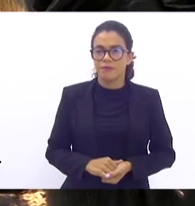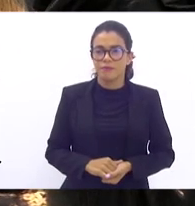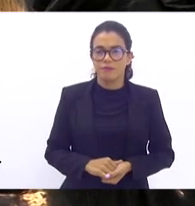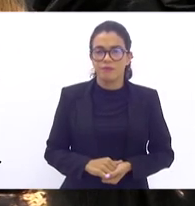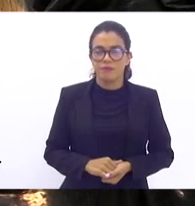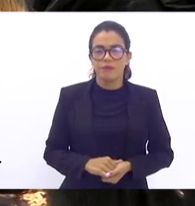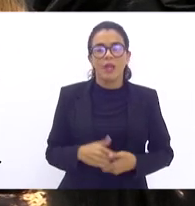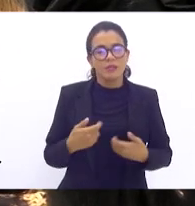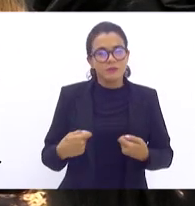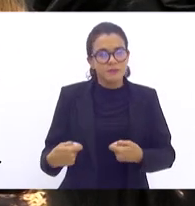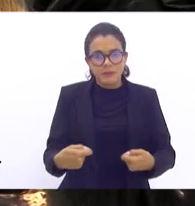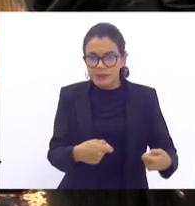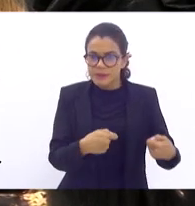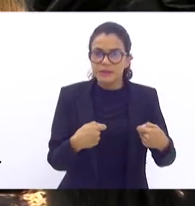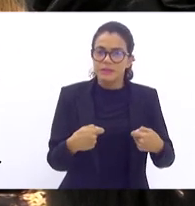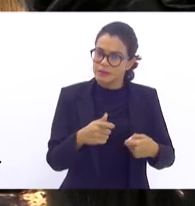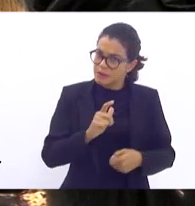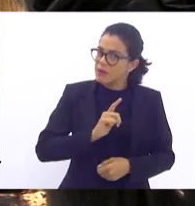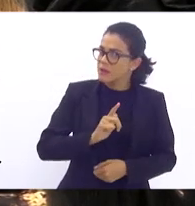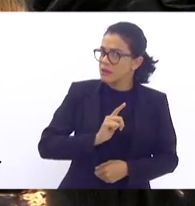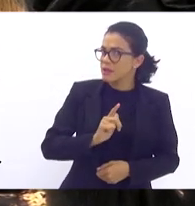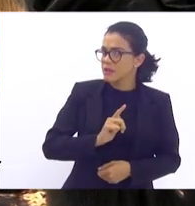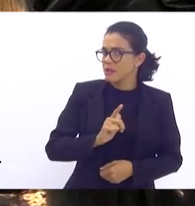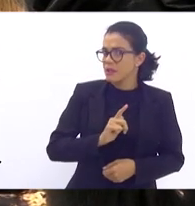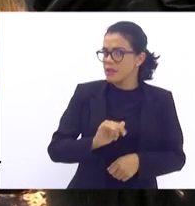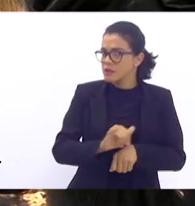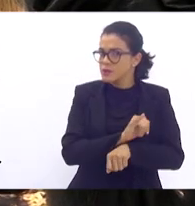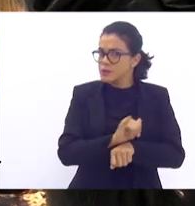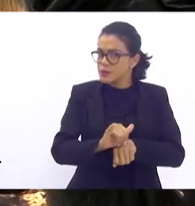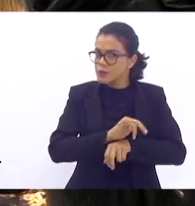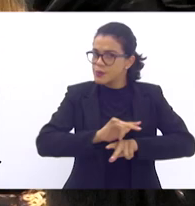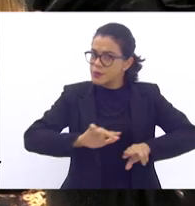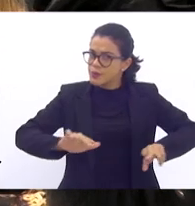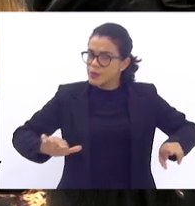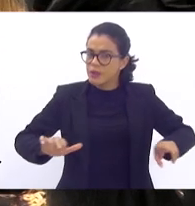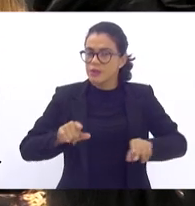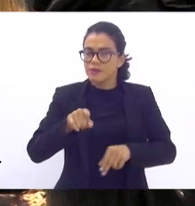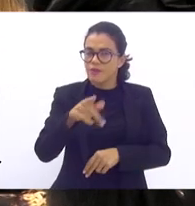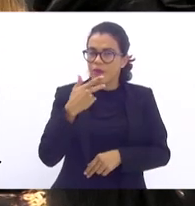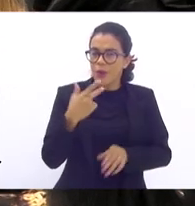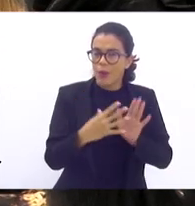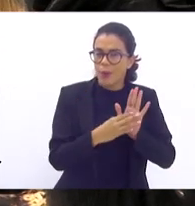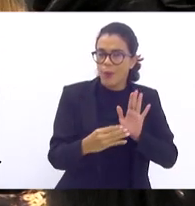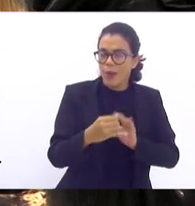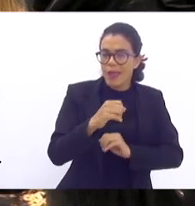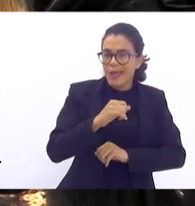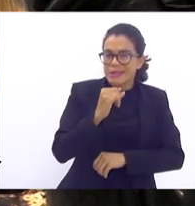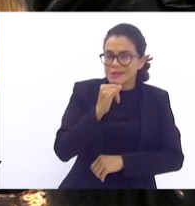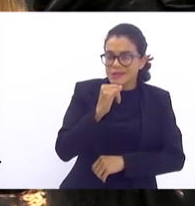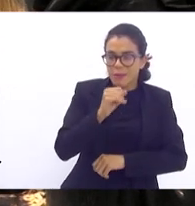a gente tem a gente precisa ter Esse instrumento os seus sintomas